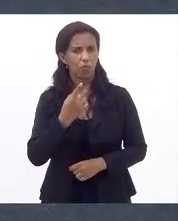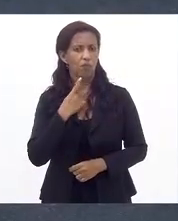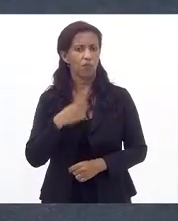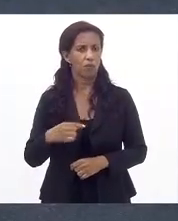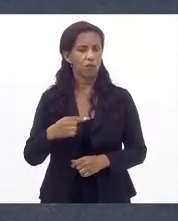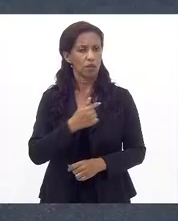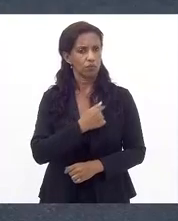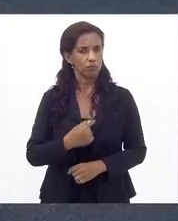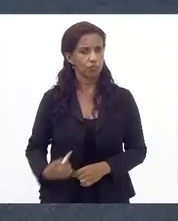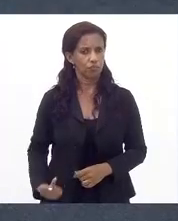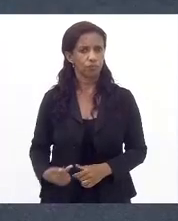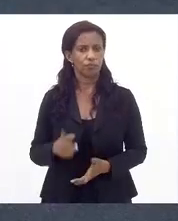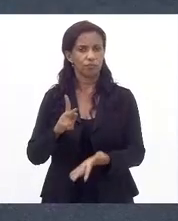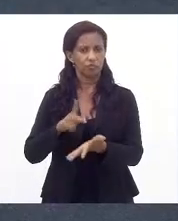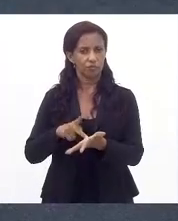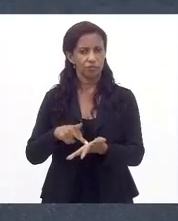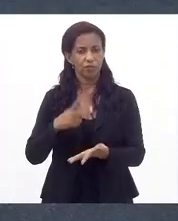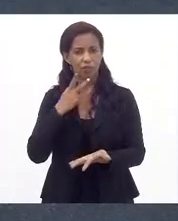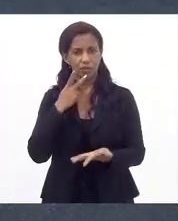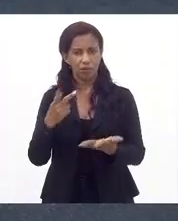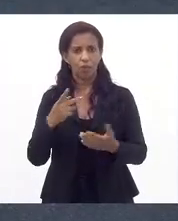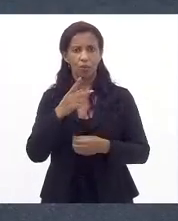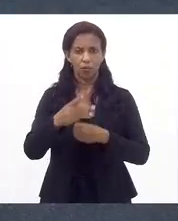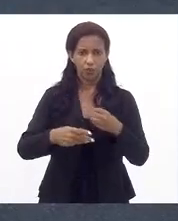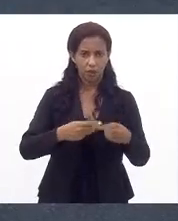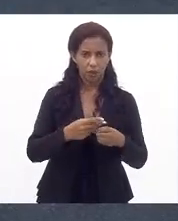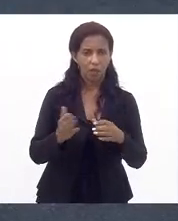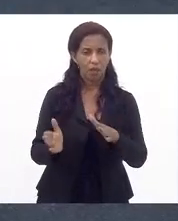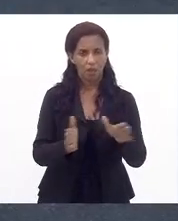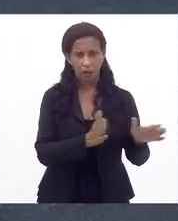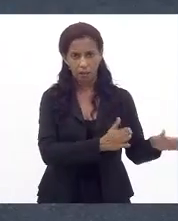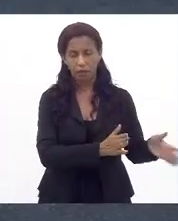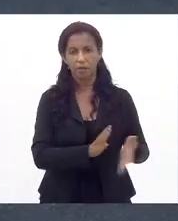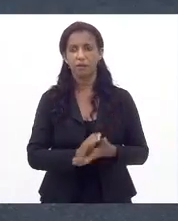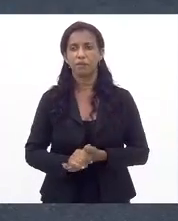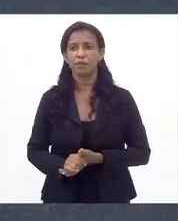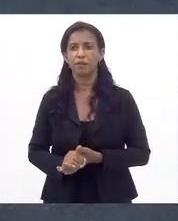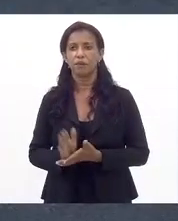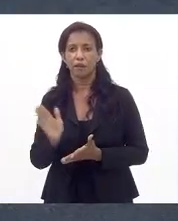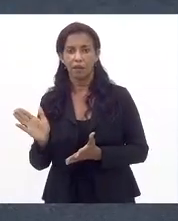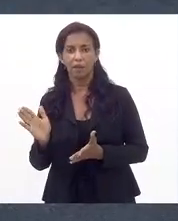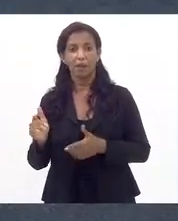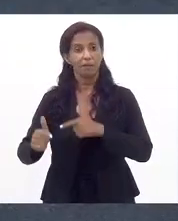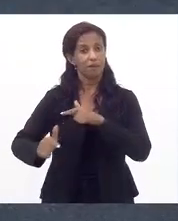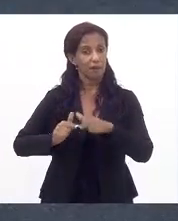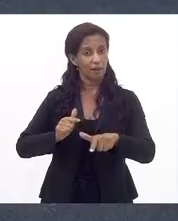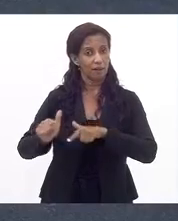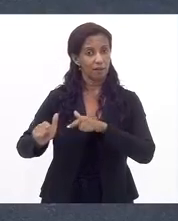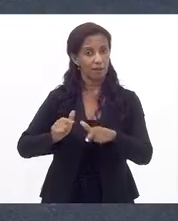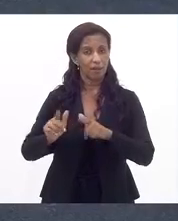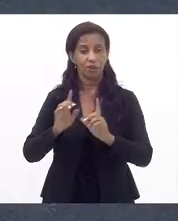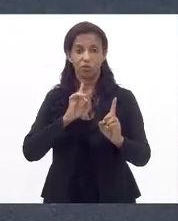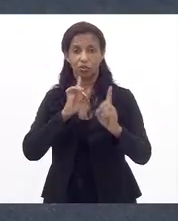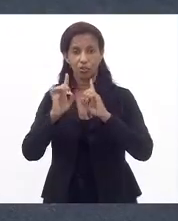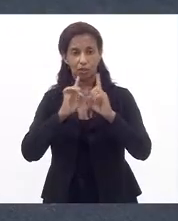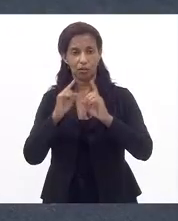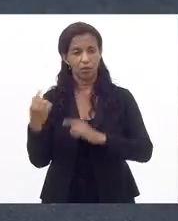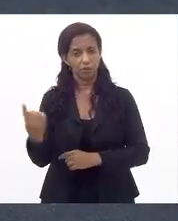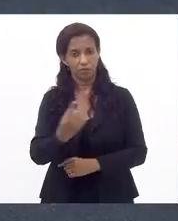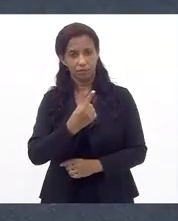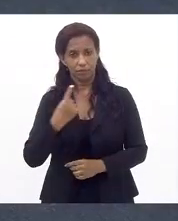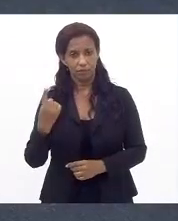realmente ele já cumpriu a palavra com o triénio ou seja está trabalhando dialogando